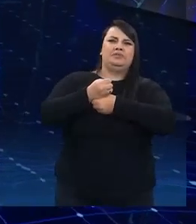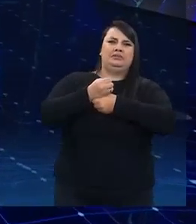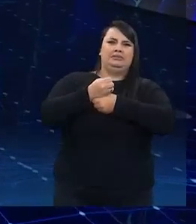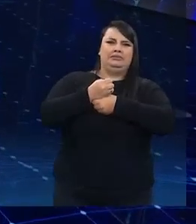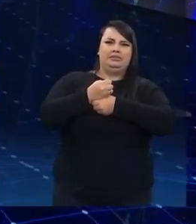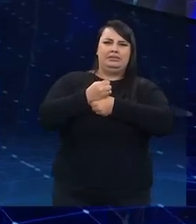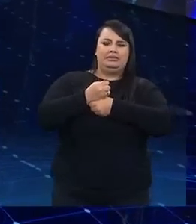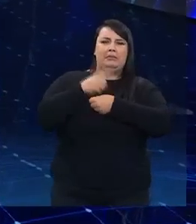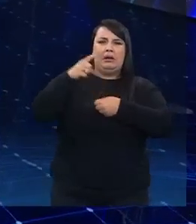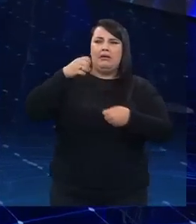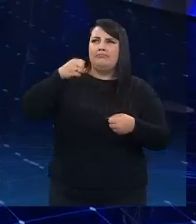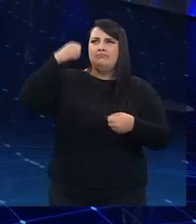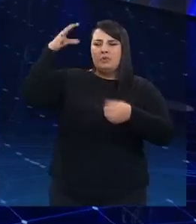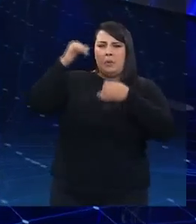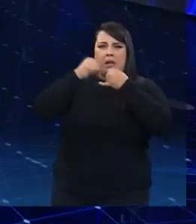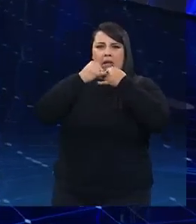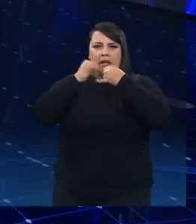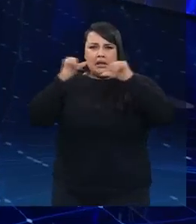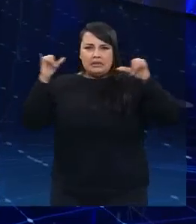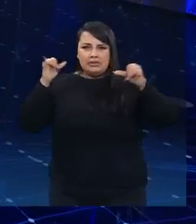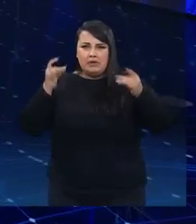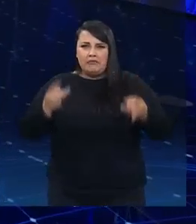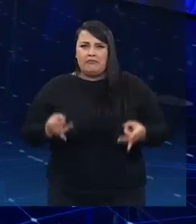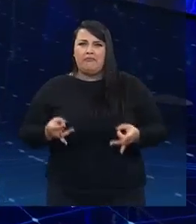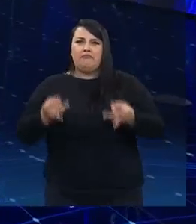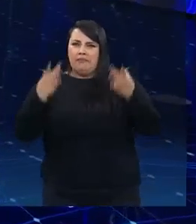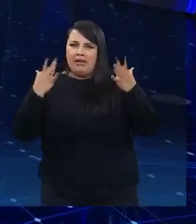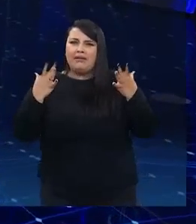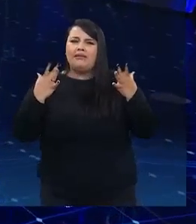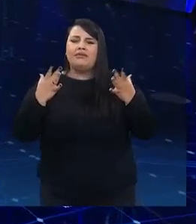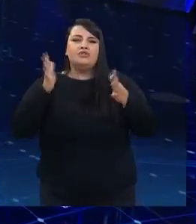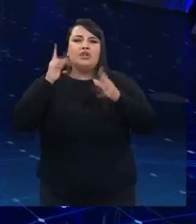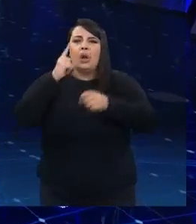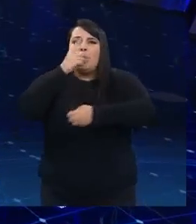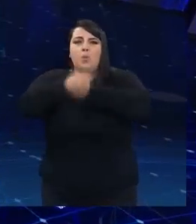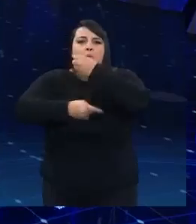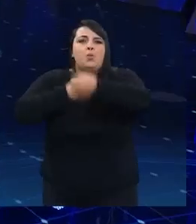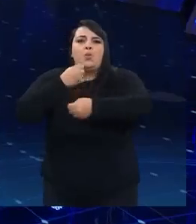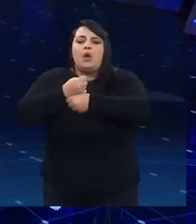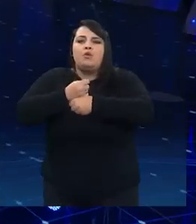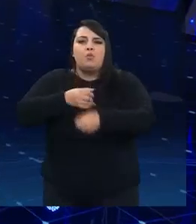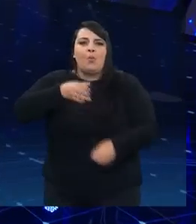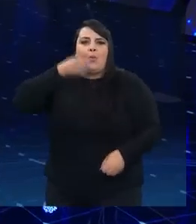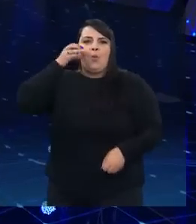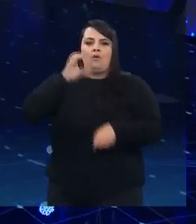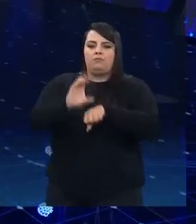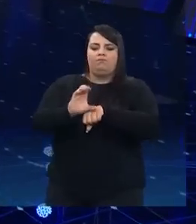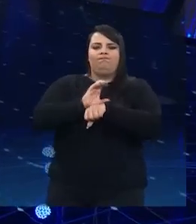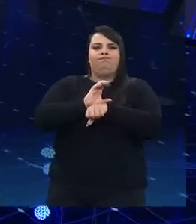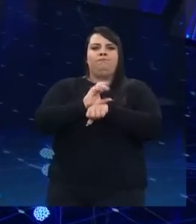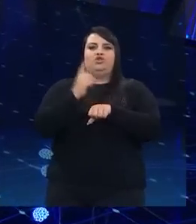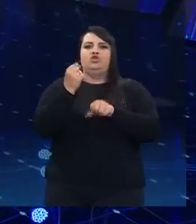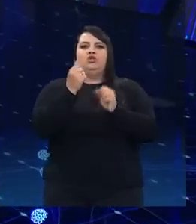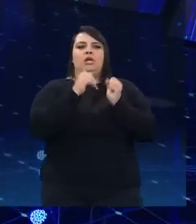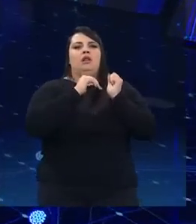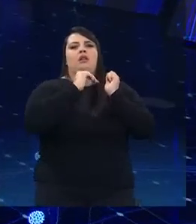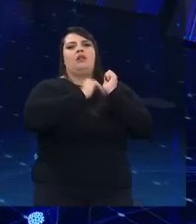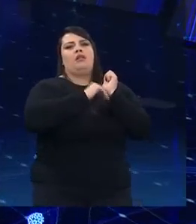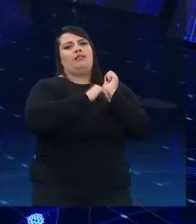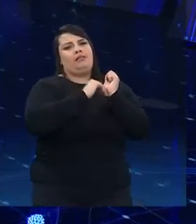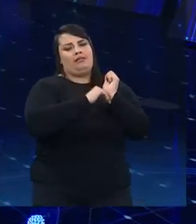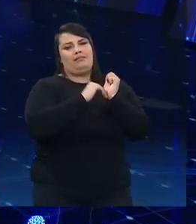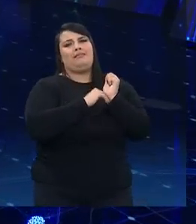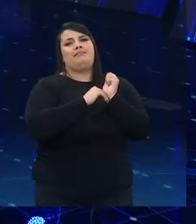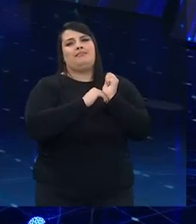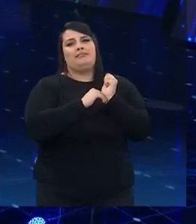1 ano de orçamento secreto. Você está falando 30 bilhões. 1 ano de orçamento secreto sumiu a Eletrobras. Está na mão privada e você não sabe o que